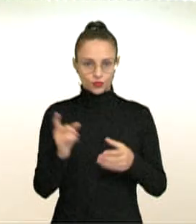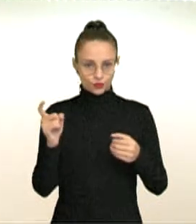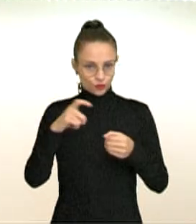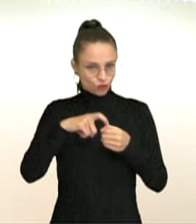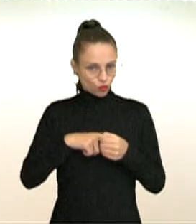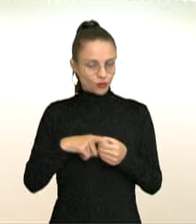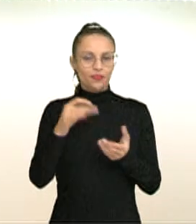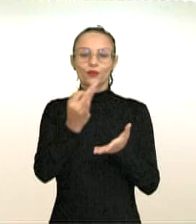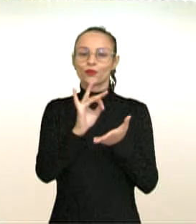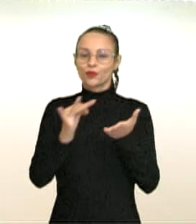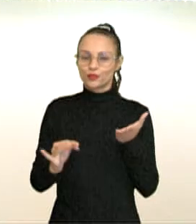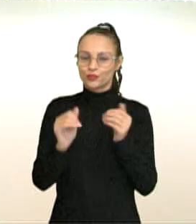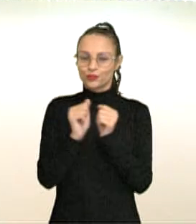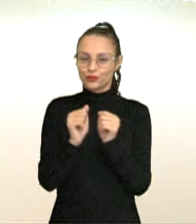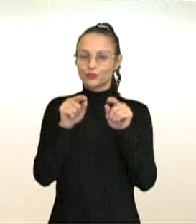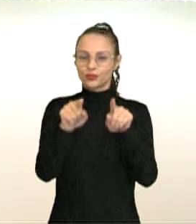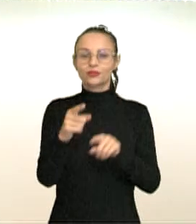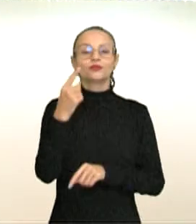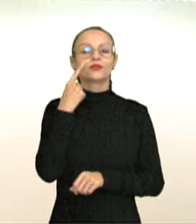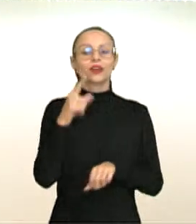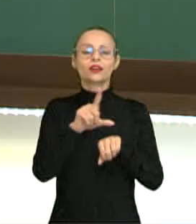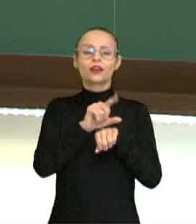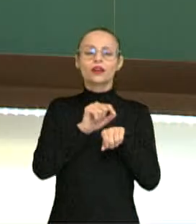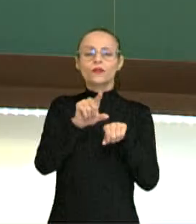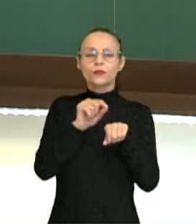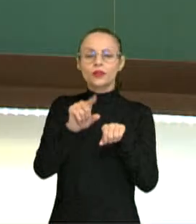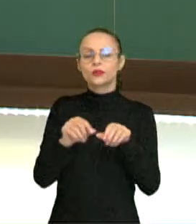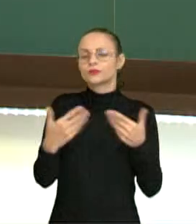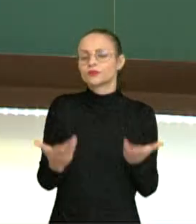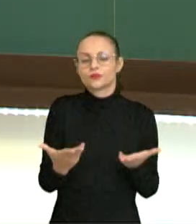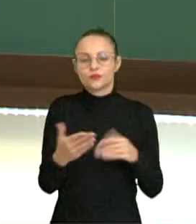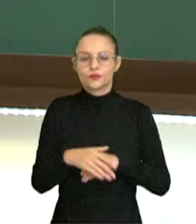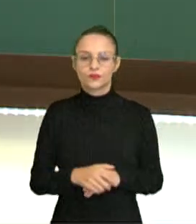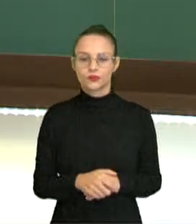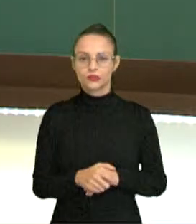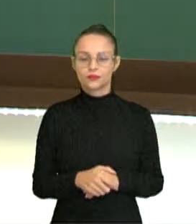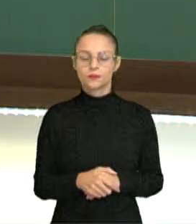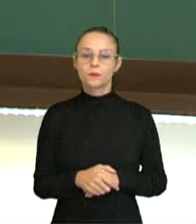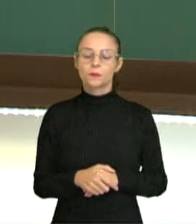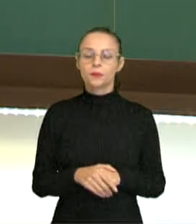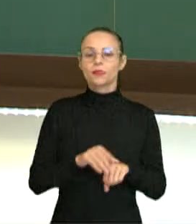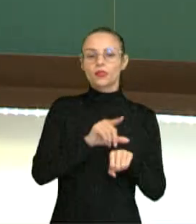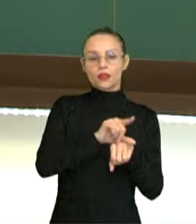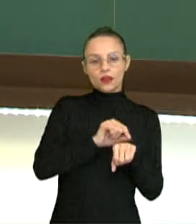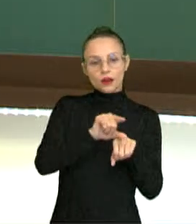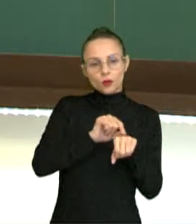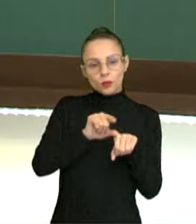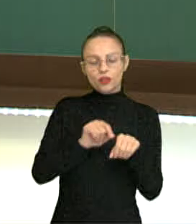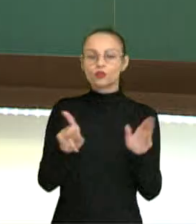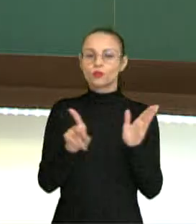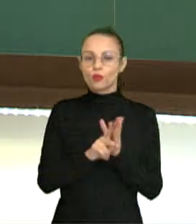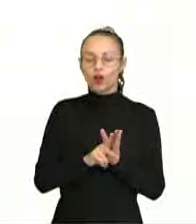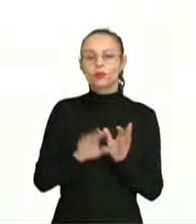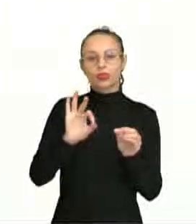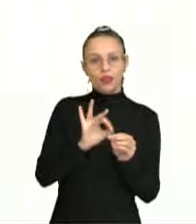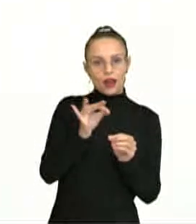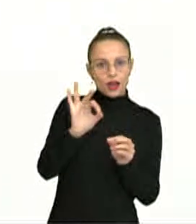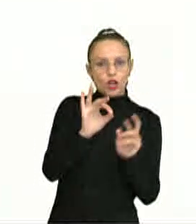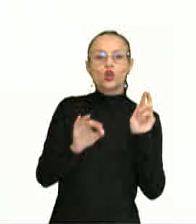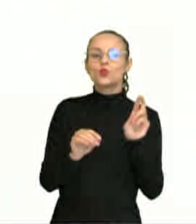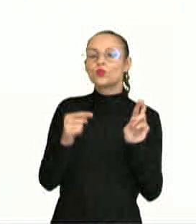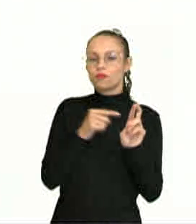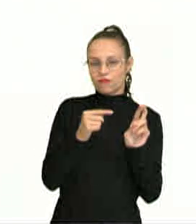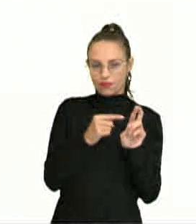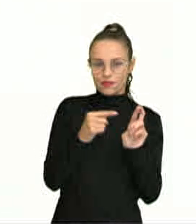Voltei, gabaritar contigo. Vamos ver os argumentos? Então, os argumentos da agulha. Sim, mas que